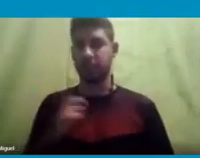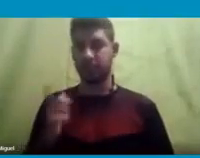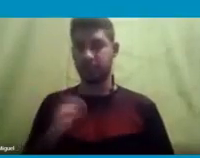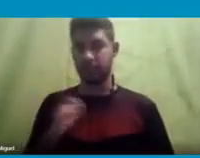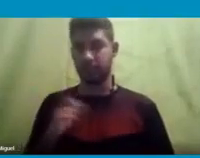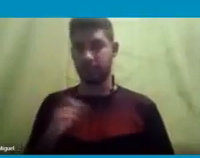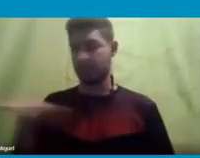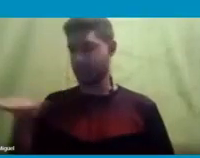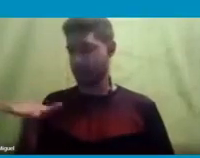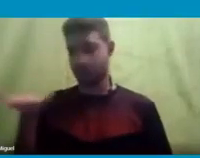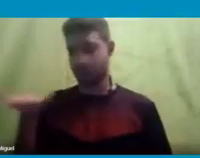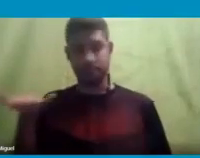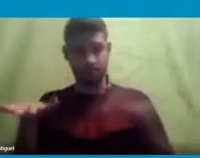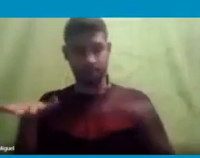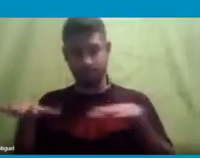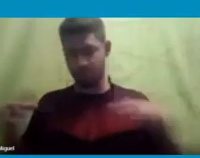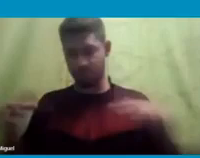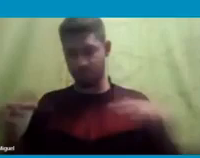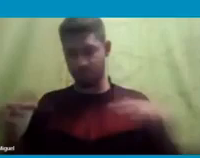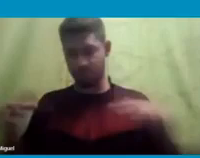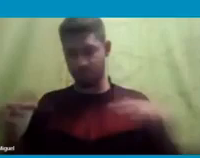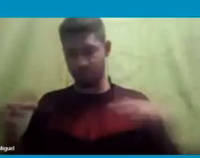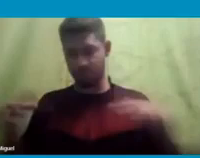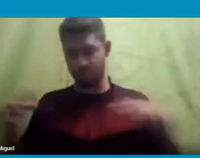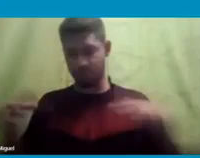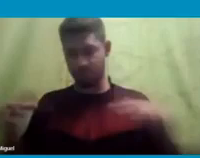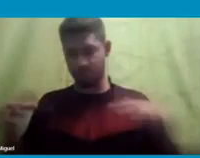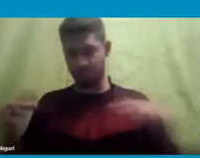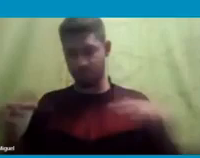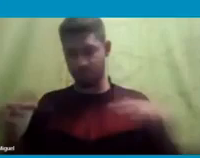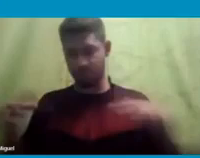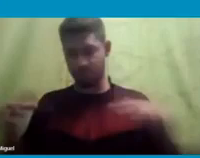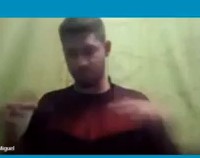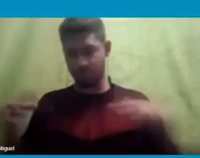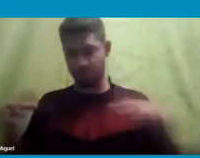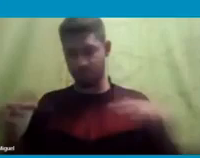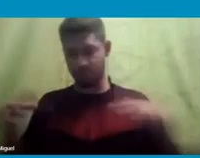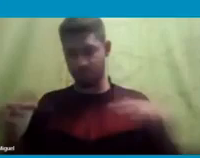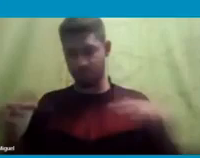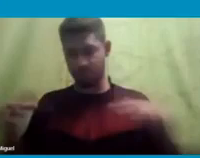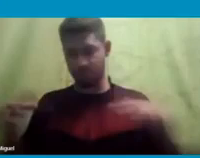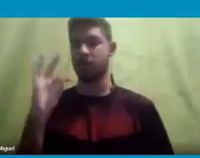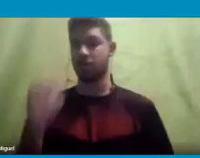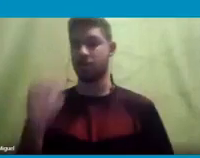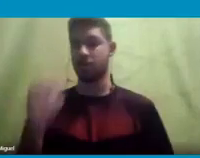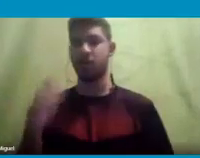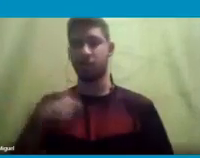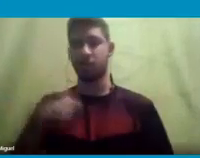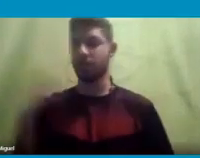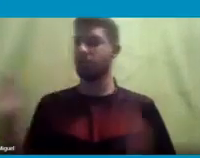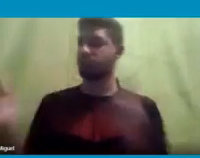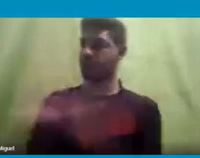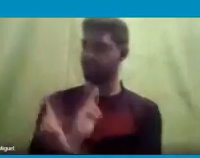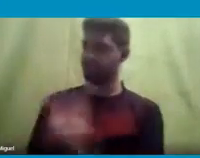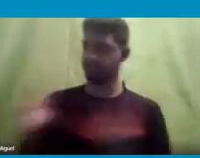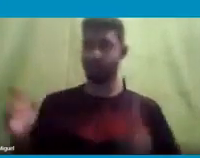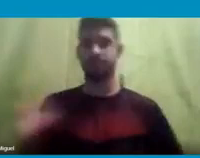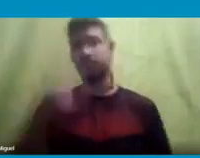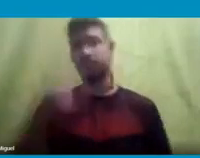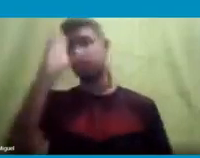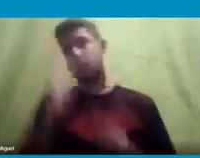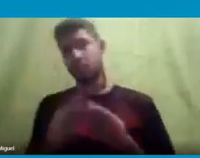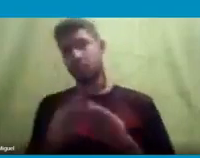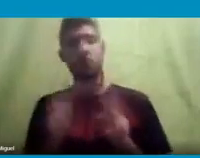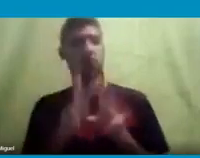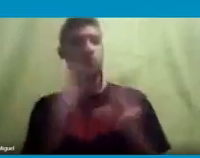campo político de intervenção, acho que ações afirmativas são necessárias, e a gente tem nossas interlocuções e compreensões quanto a isso.